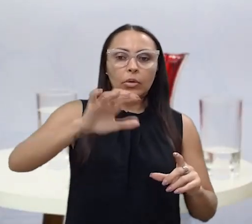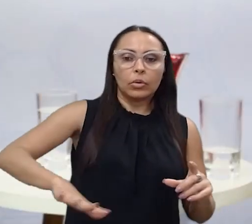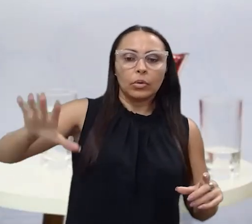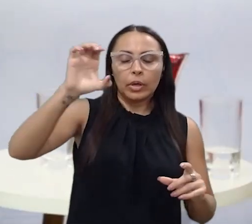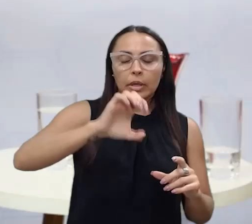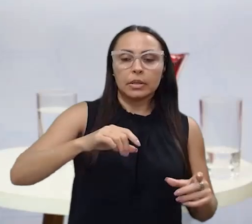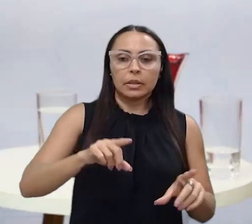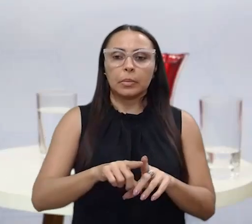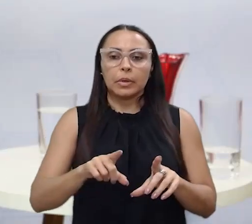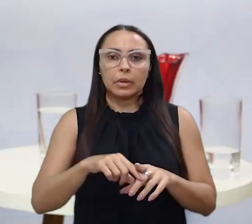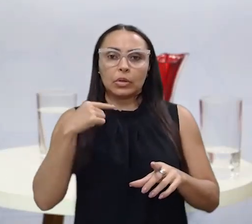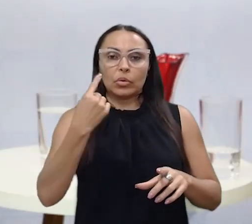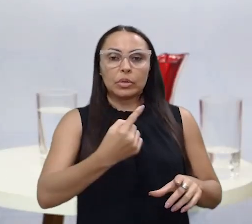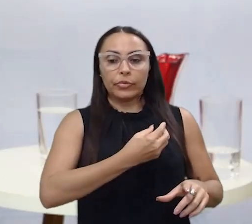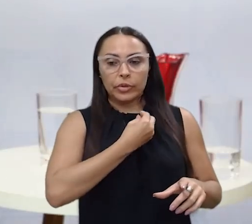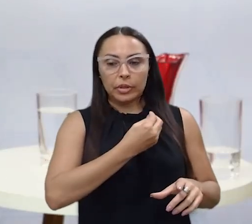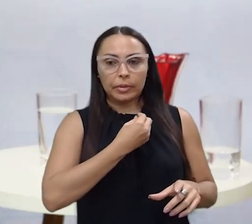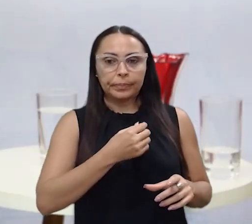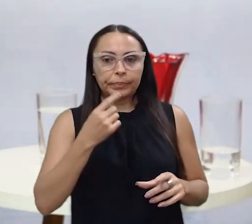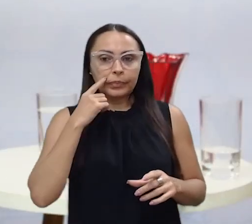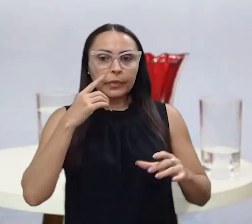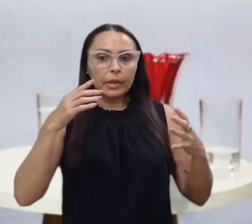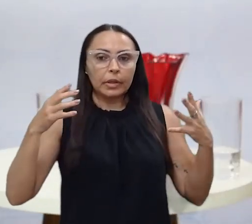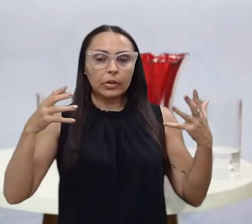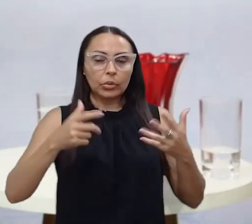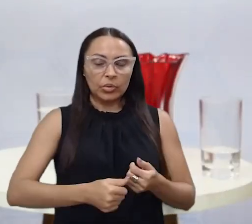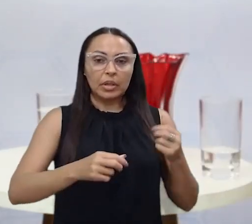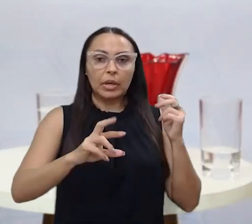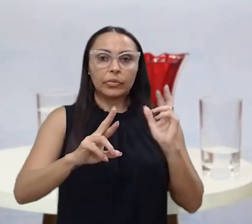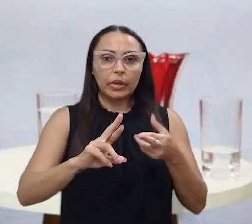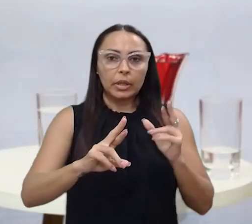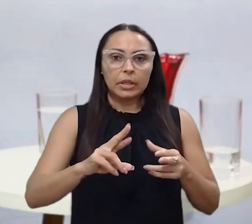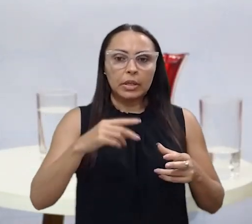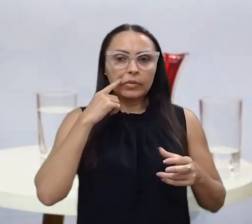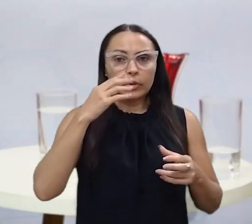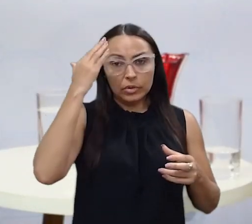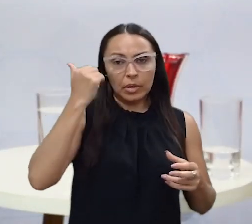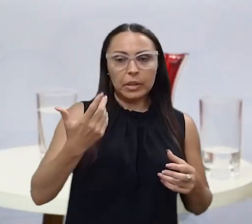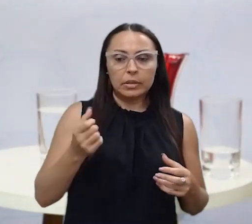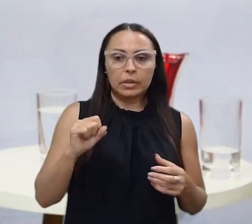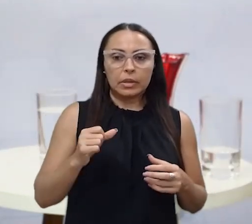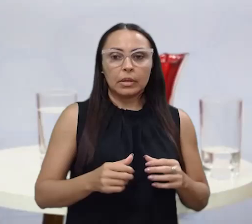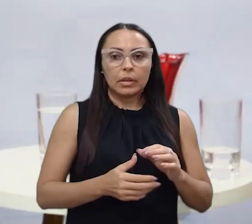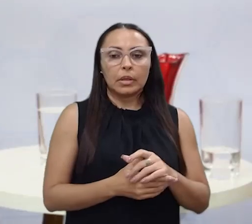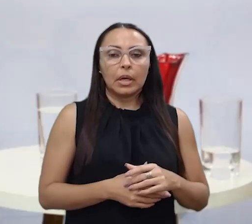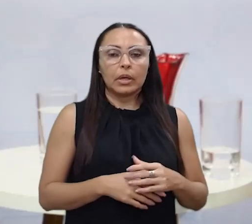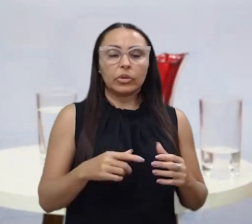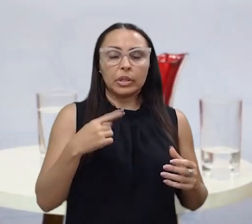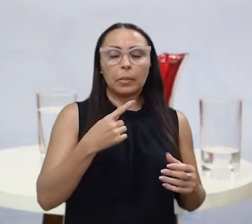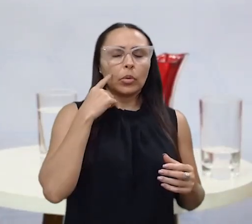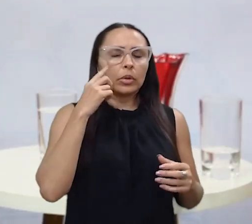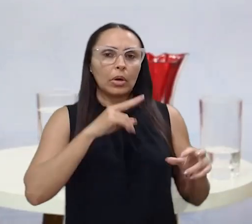a maior influência da nossa vida, né? Que todas as nossas referências venham desses saberes europeus. Assim como Aloysio, a gente